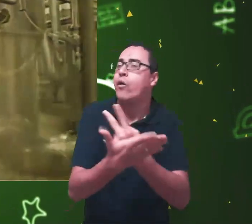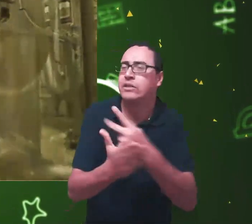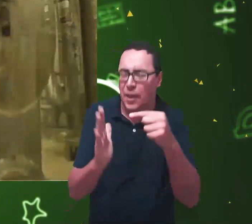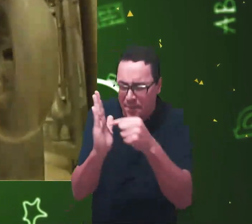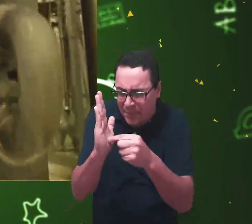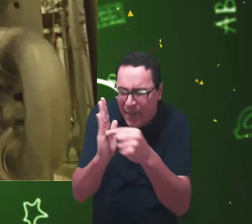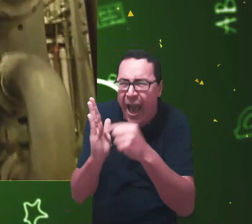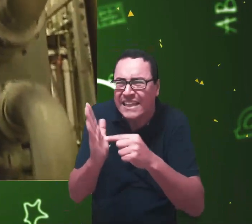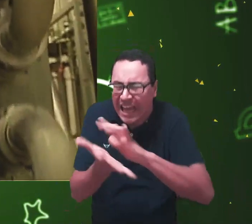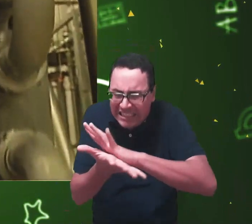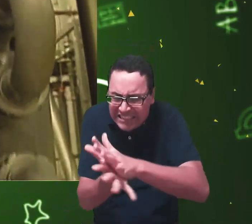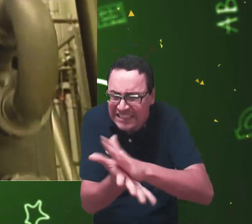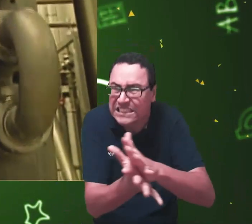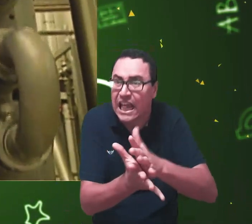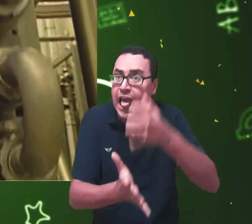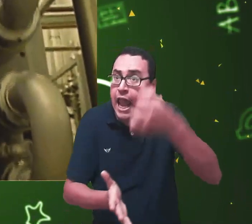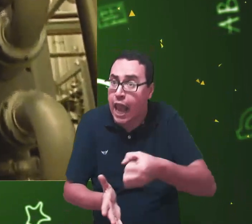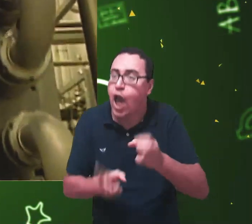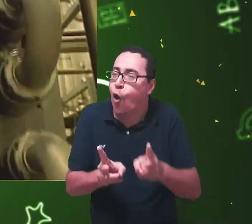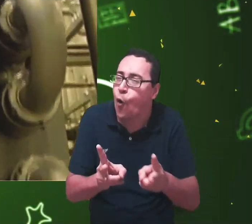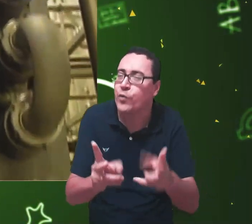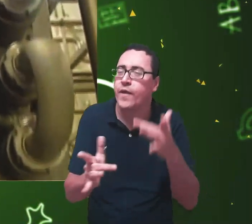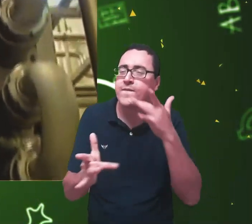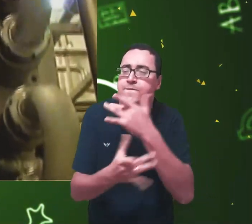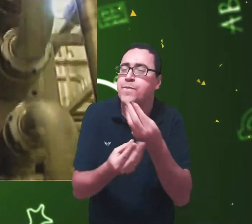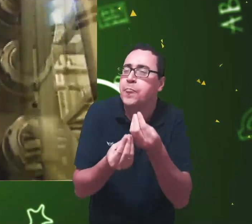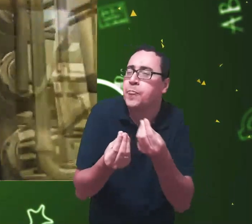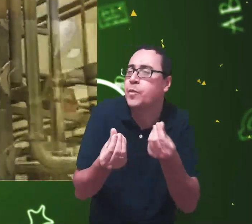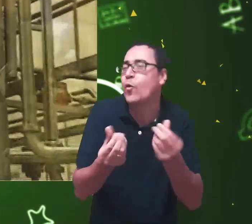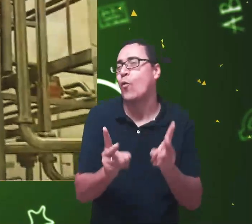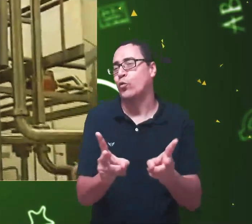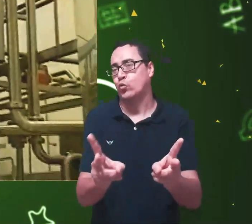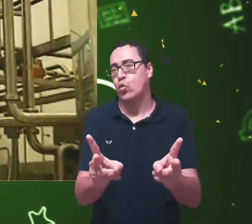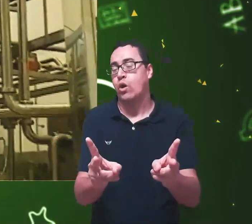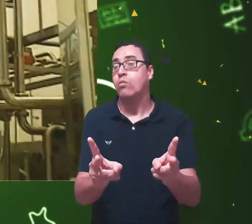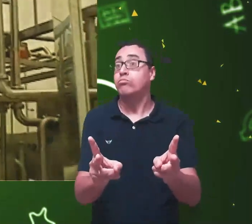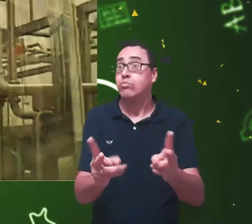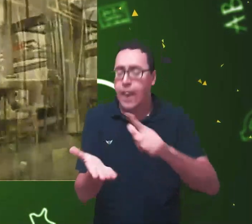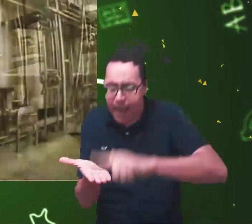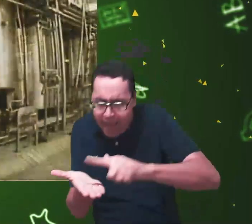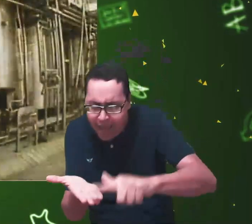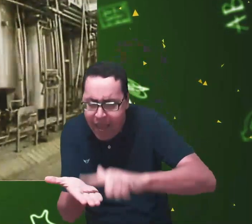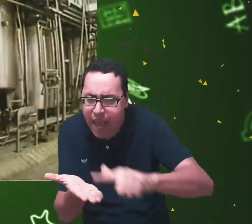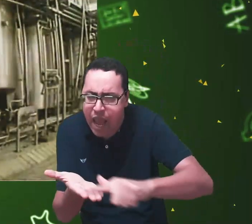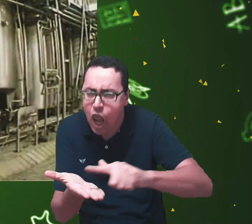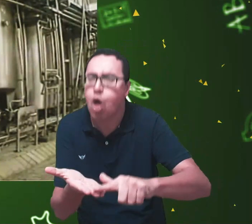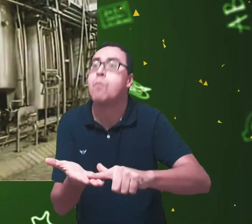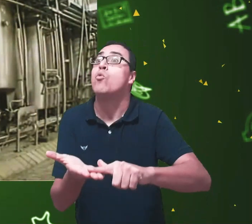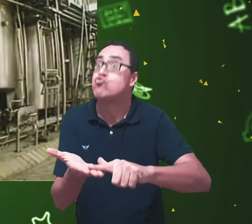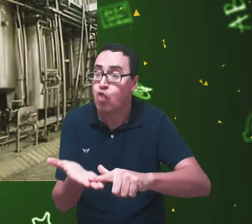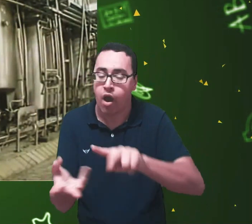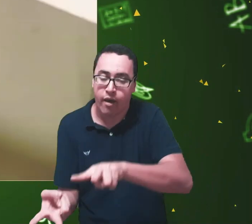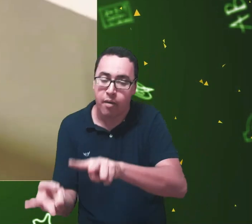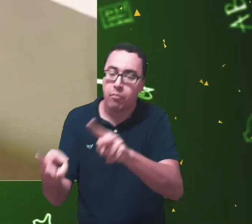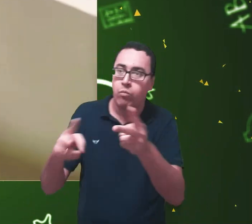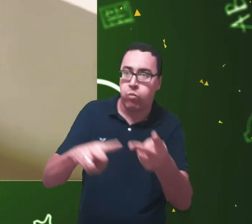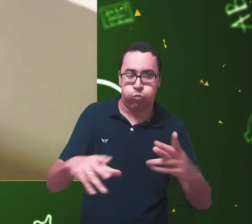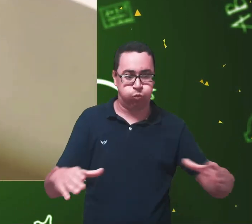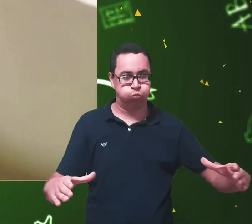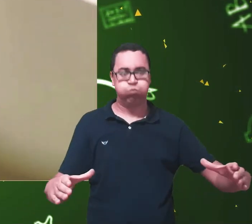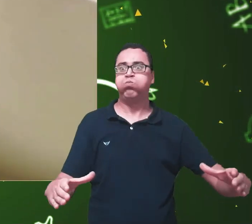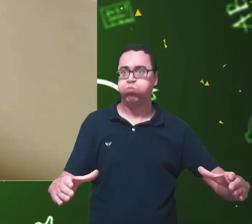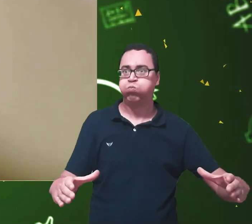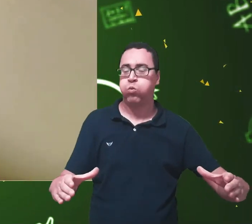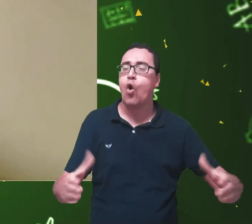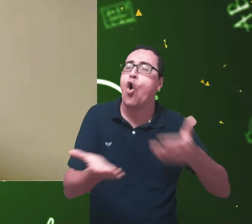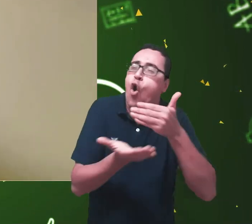destruídas e o leite continua saboroso e nutritivo. Depois de pasteurizado, o leite vai para os tanques.